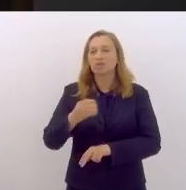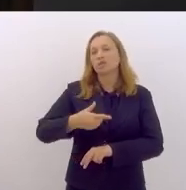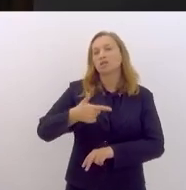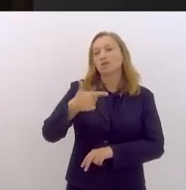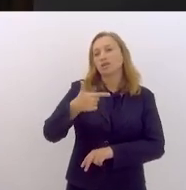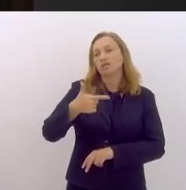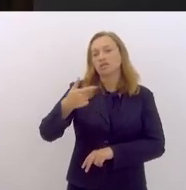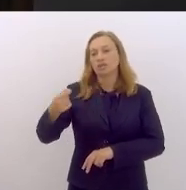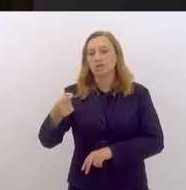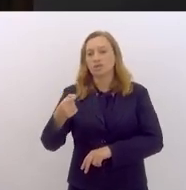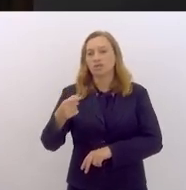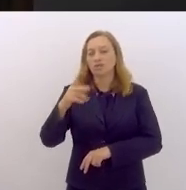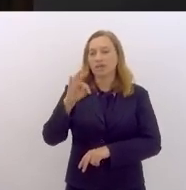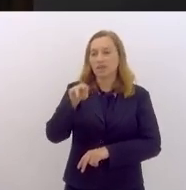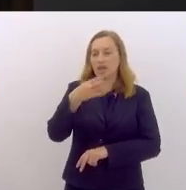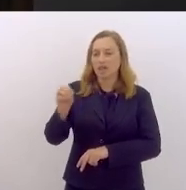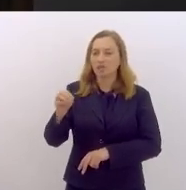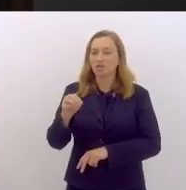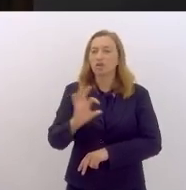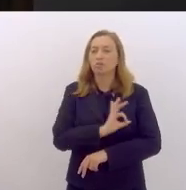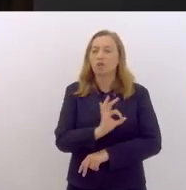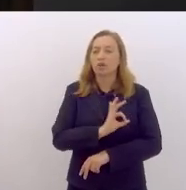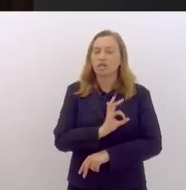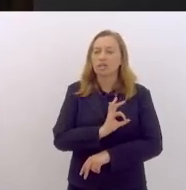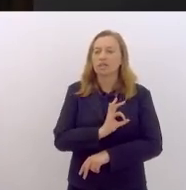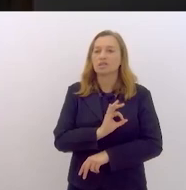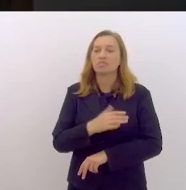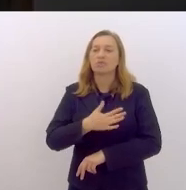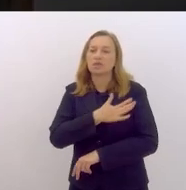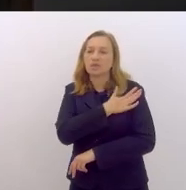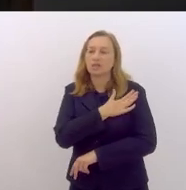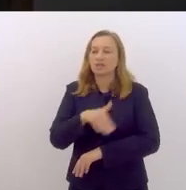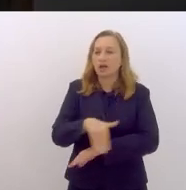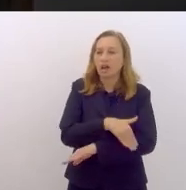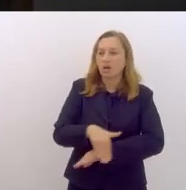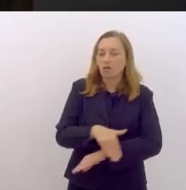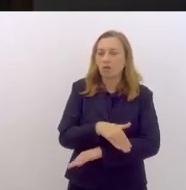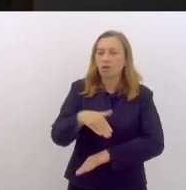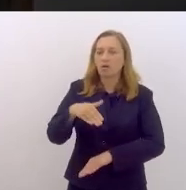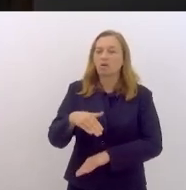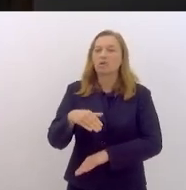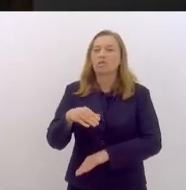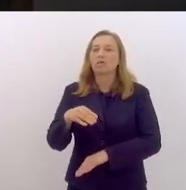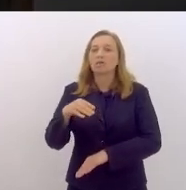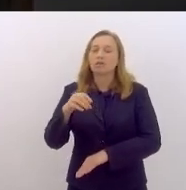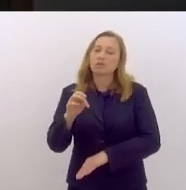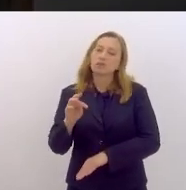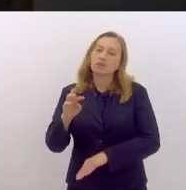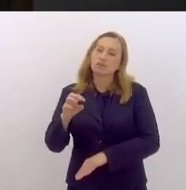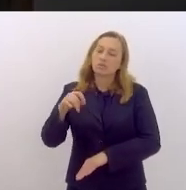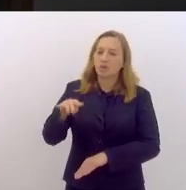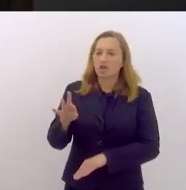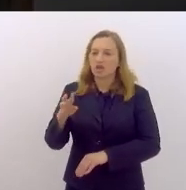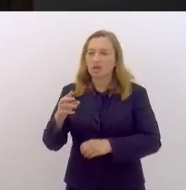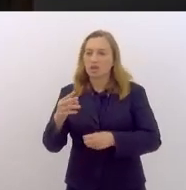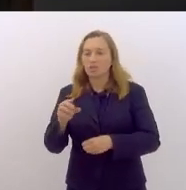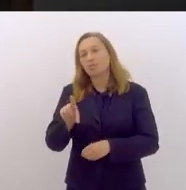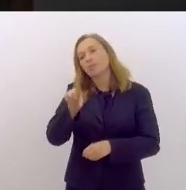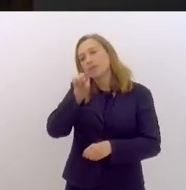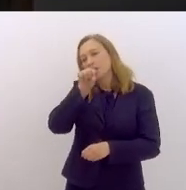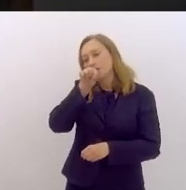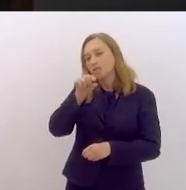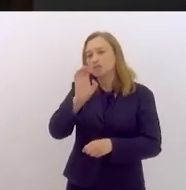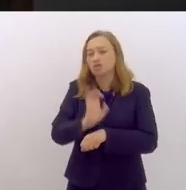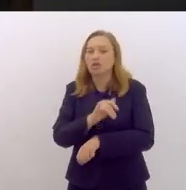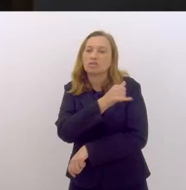Polícia Militar, localizado na rua Tenente Aldir Soares Adriano, número 354, Centro, Mesquita, no âmbito do Estado do Rio de